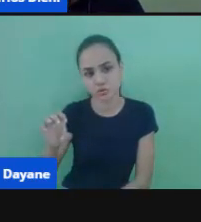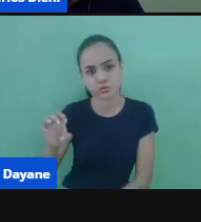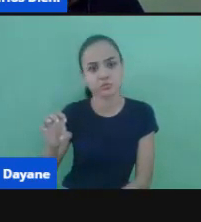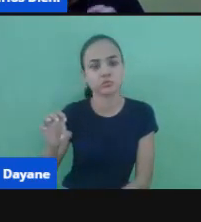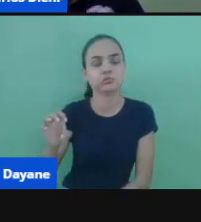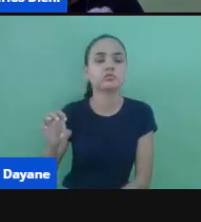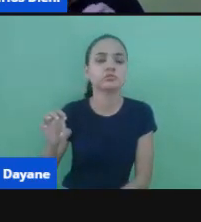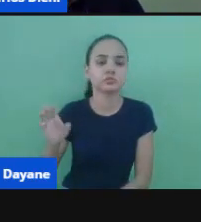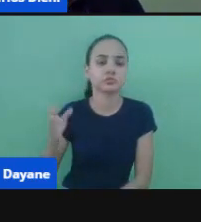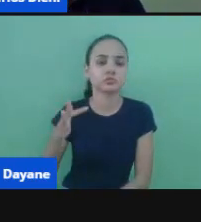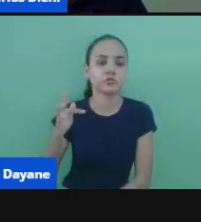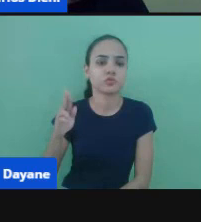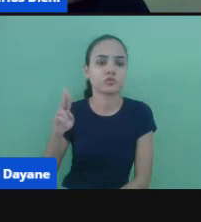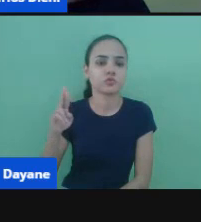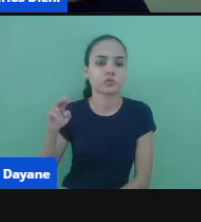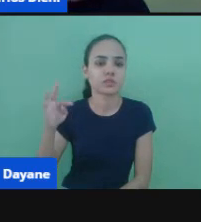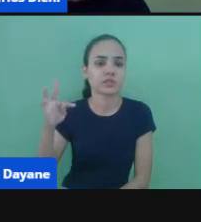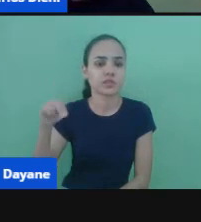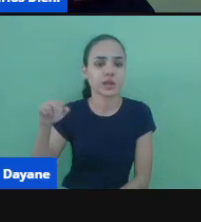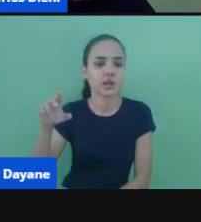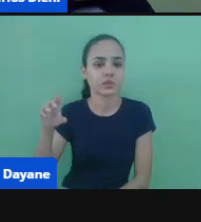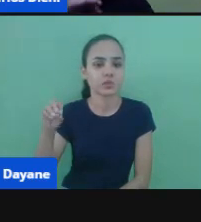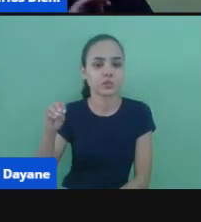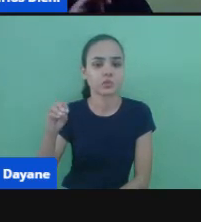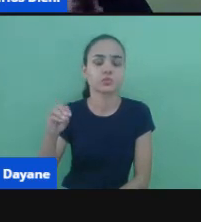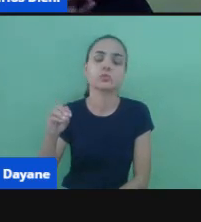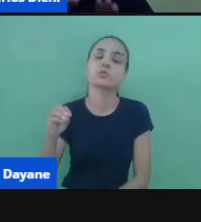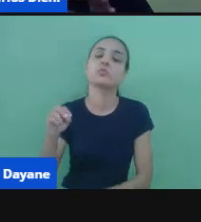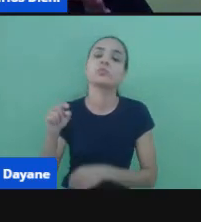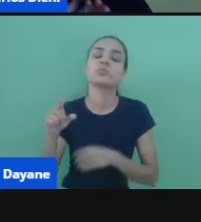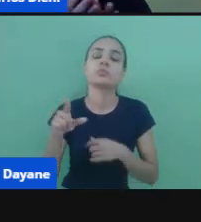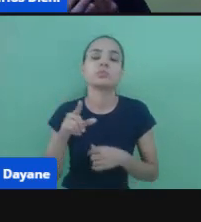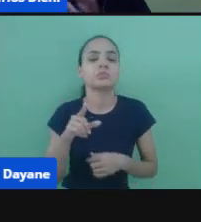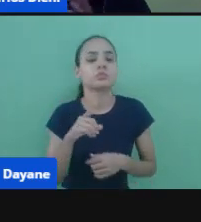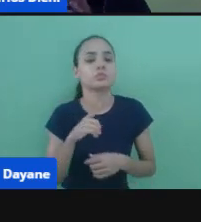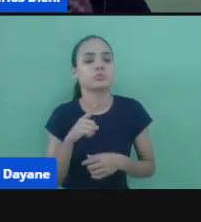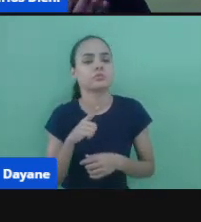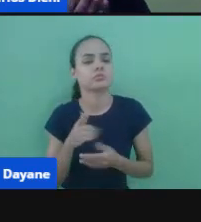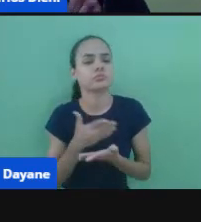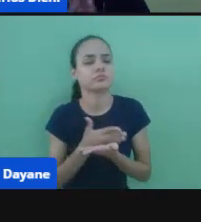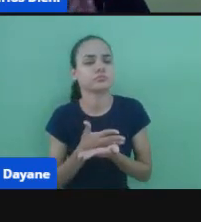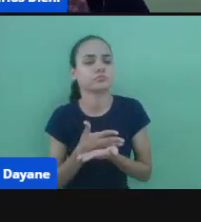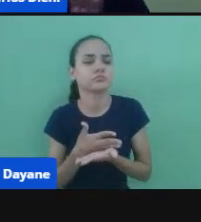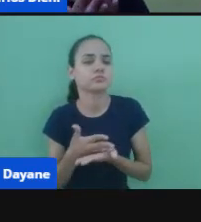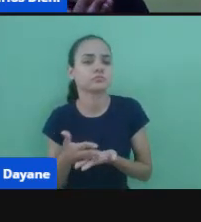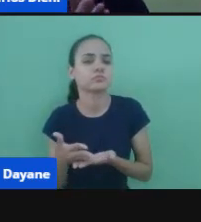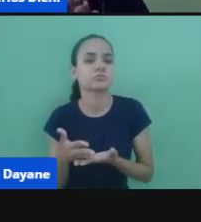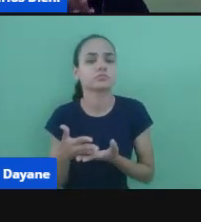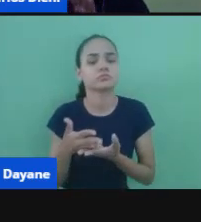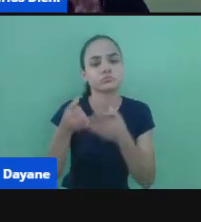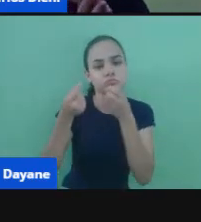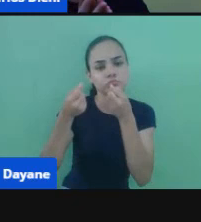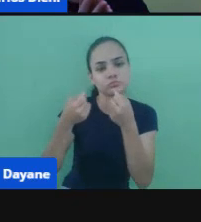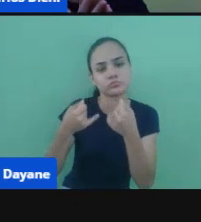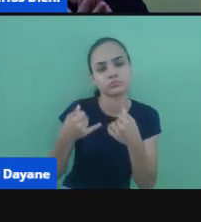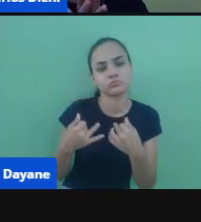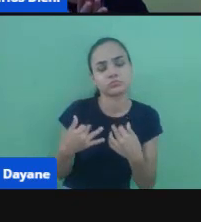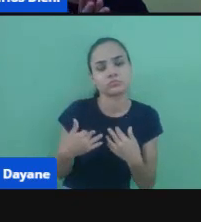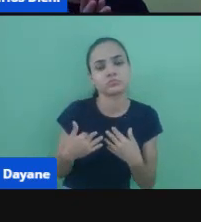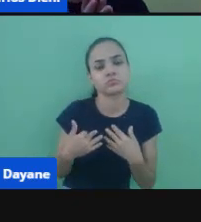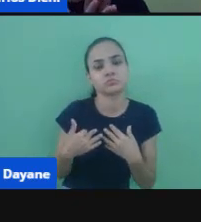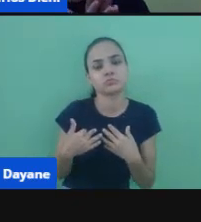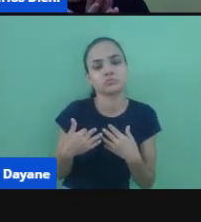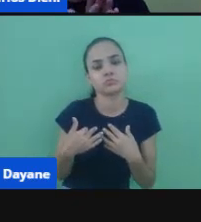começa com uma locução e as imagens elas sempre têm uma associação com essa